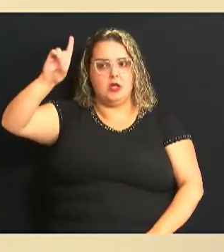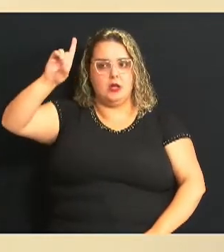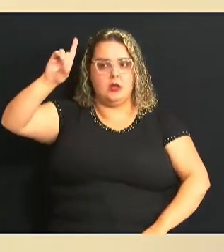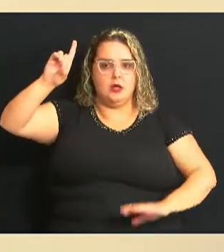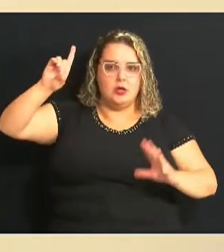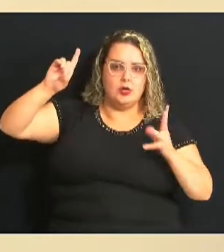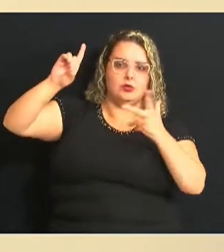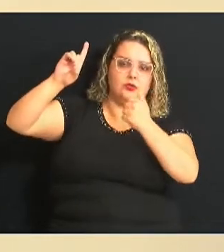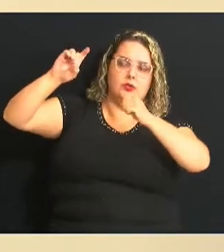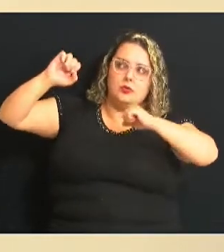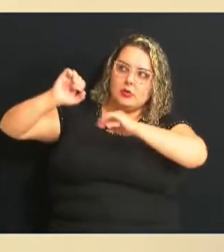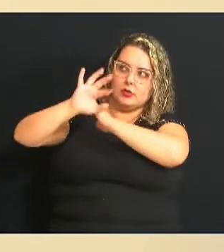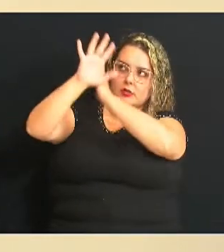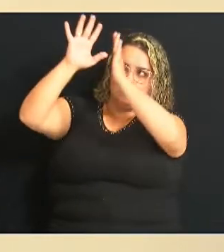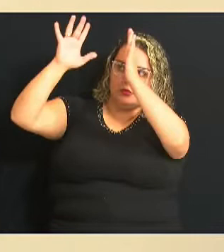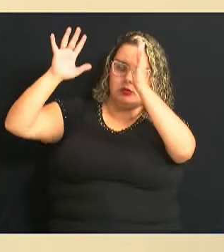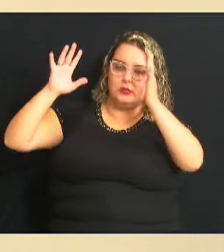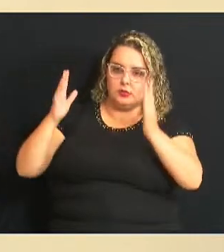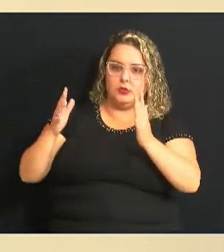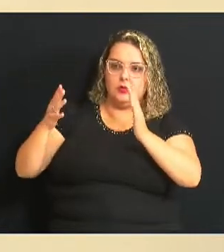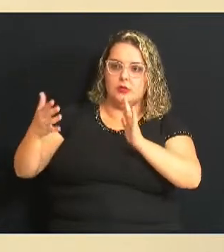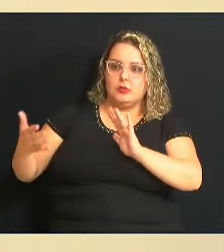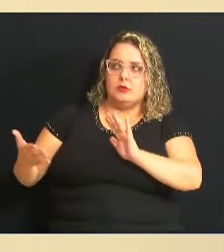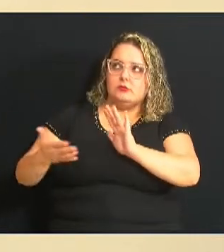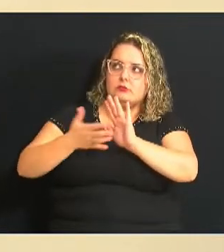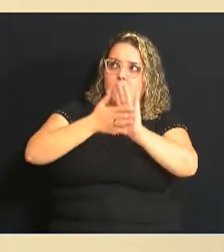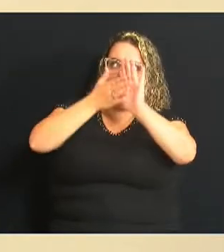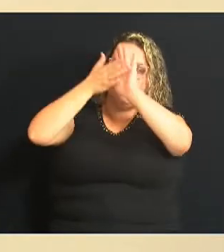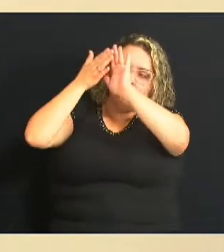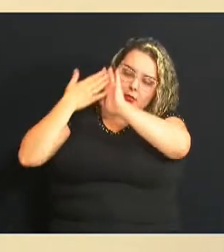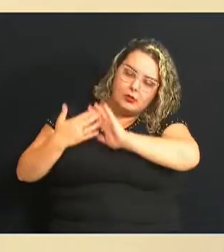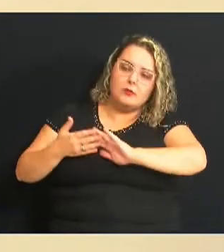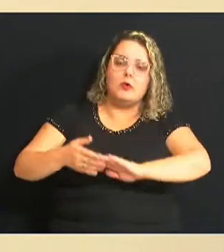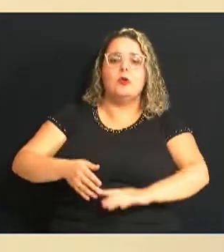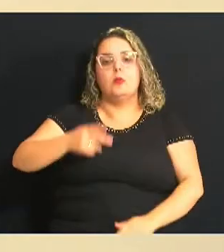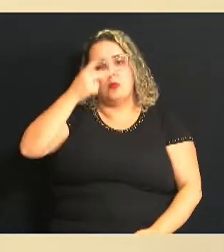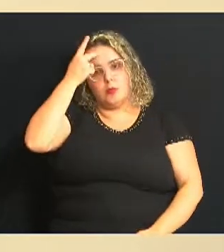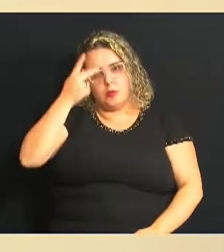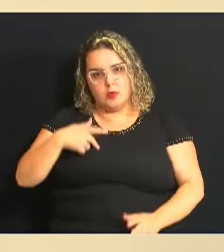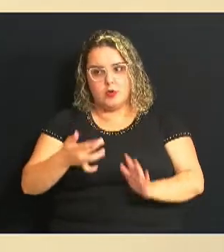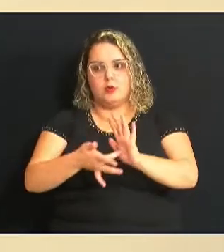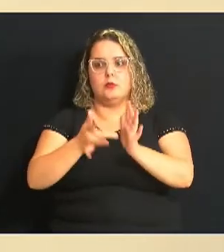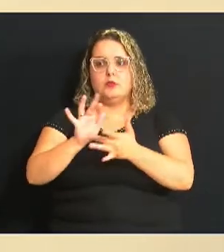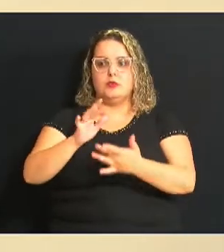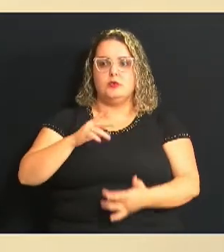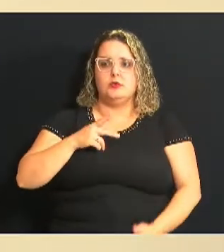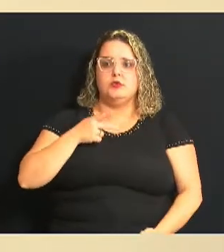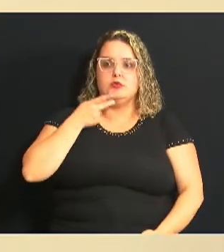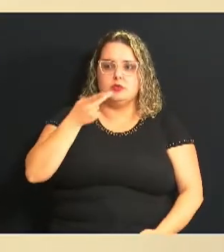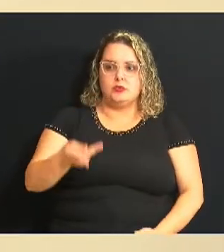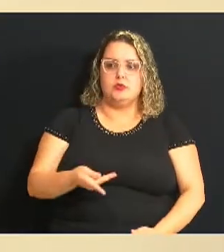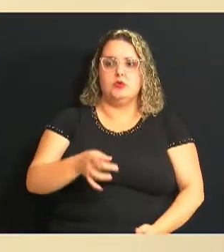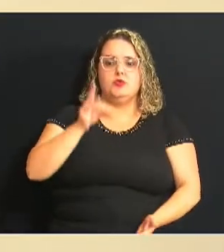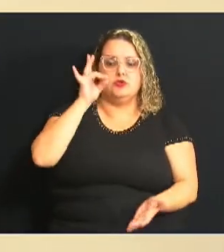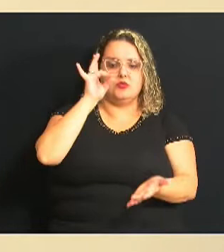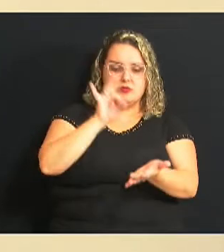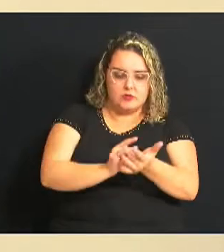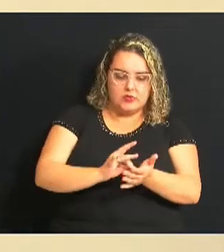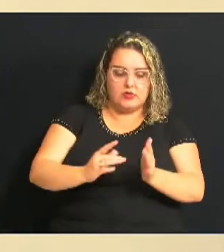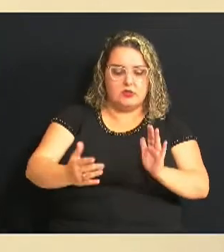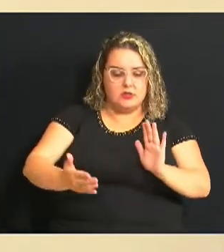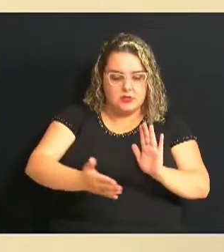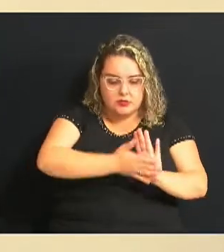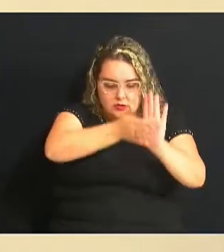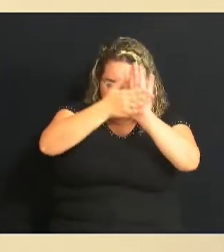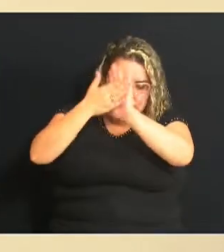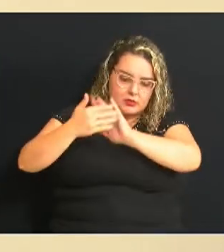glória. Adora-se apenas a Deus, como o próprio Jesus disse: os verdadeiros adoradores de Deus o adoram em